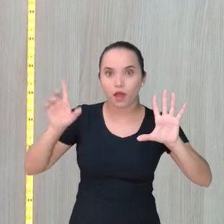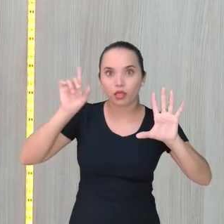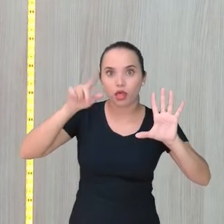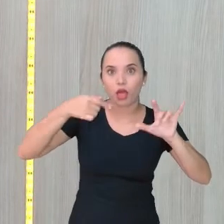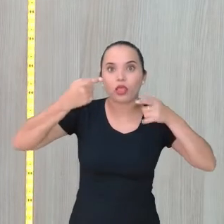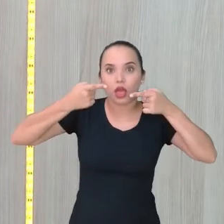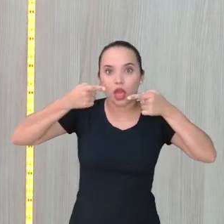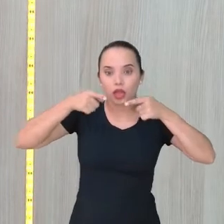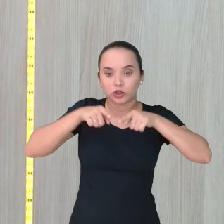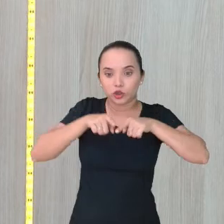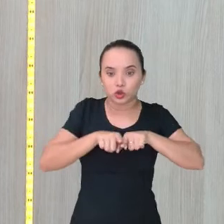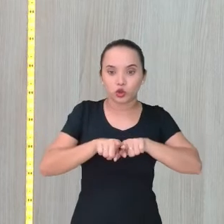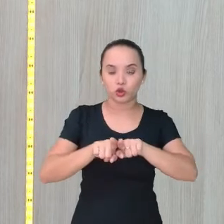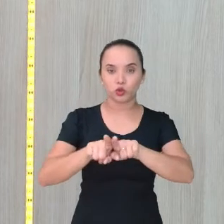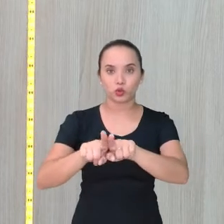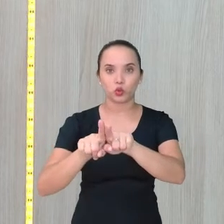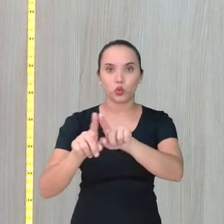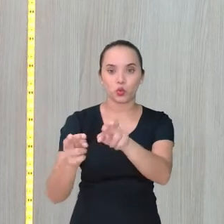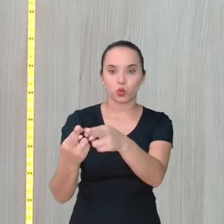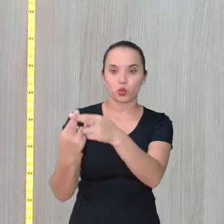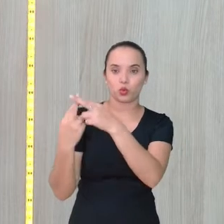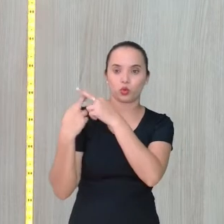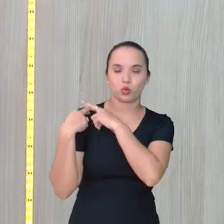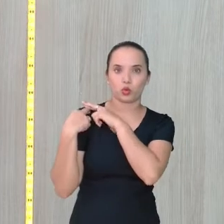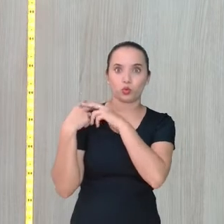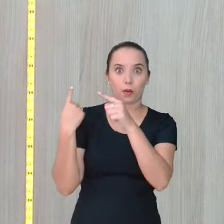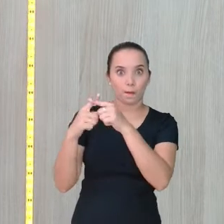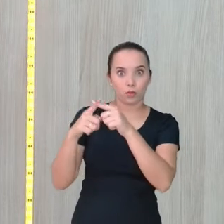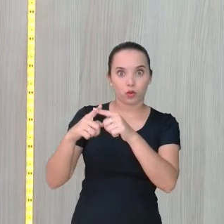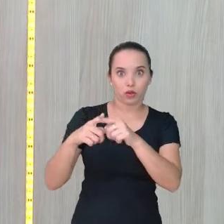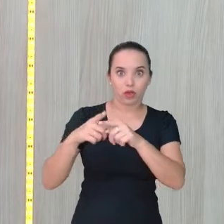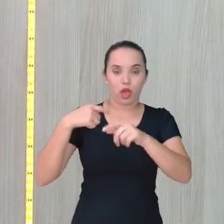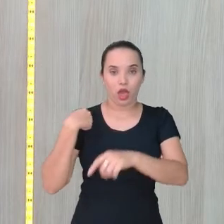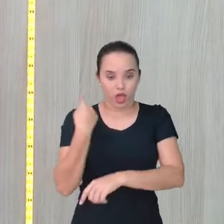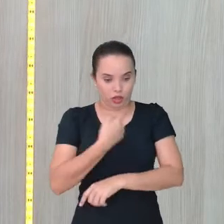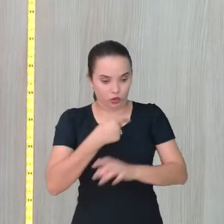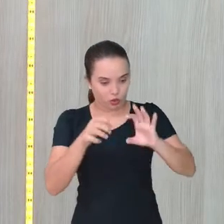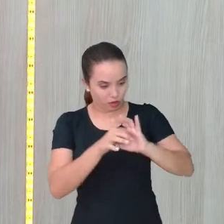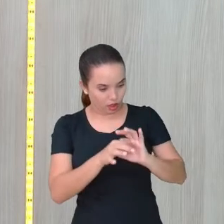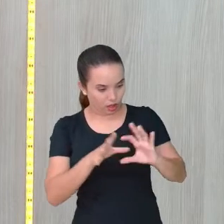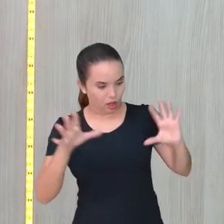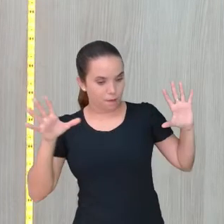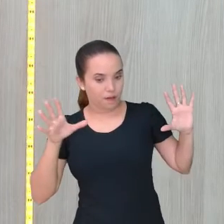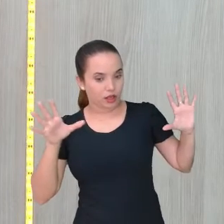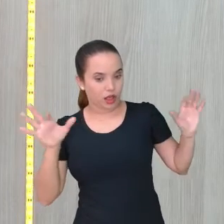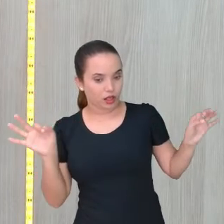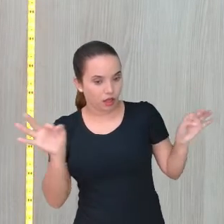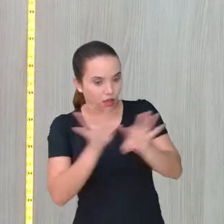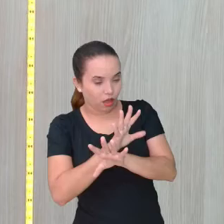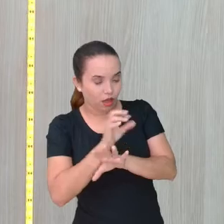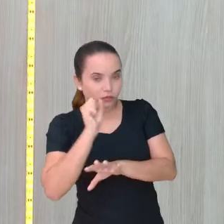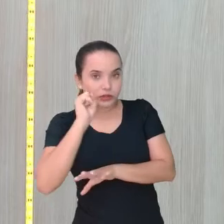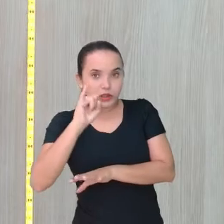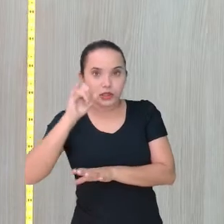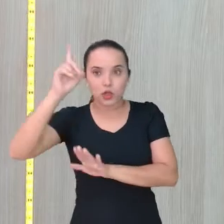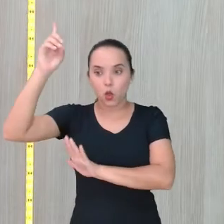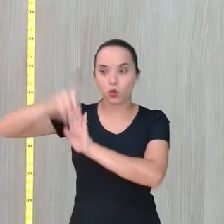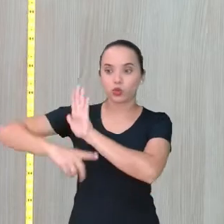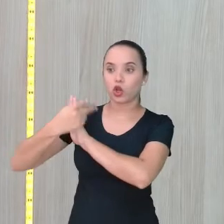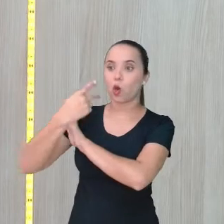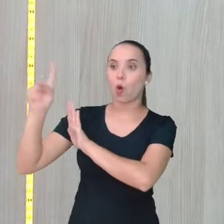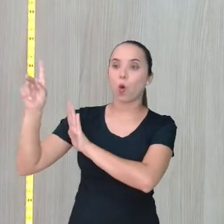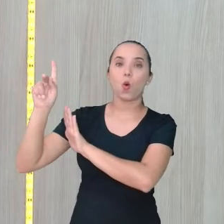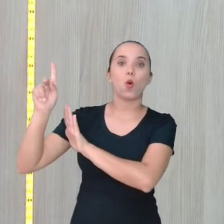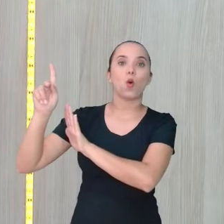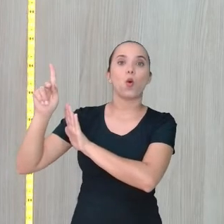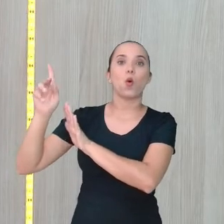né, gente? A nossa liberdade termina quando o direito do outro começa. Então, será que a gente,